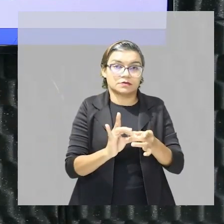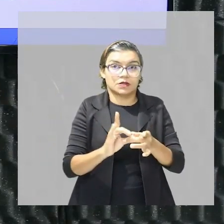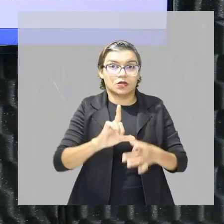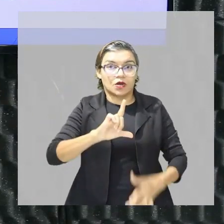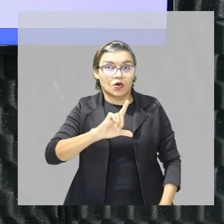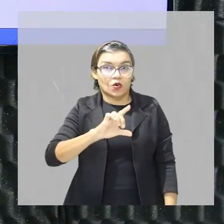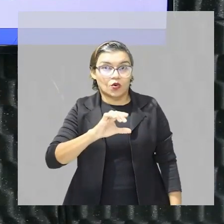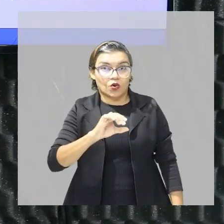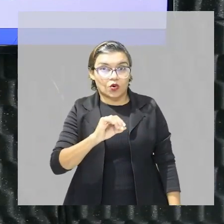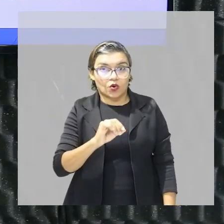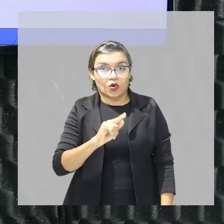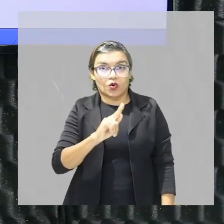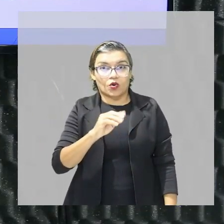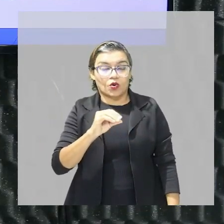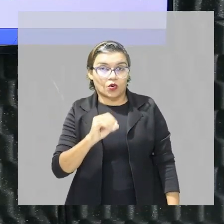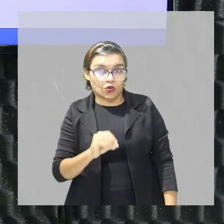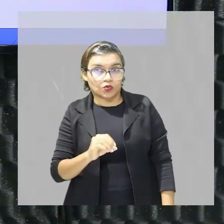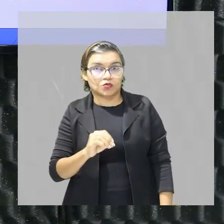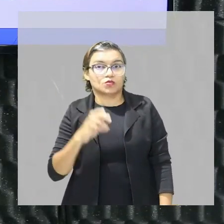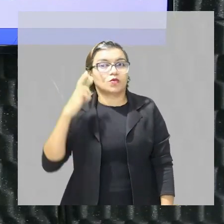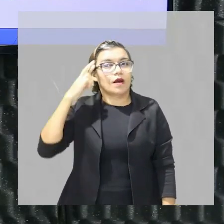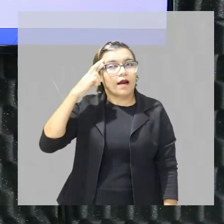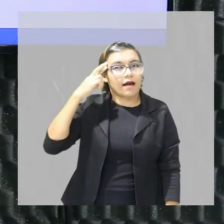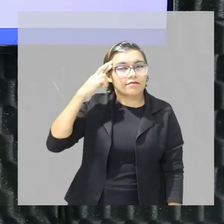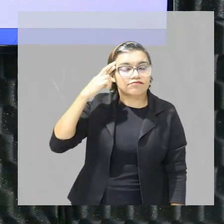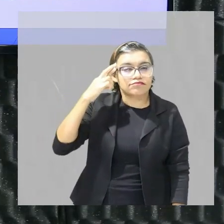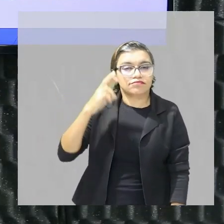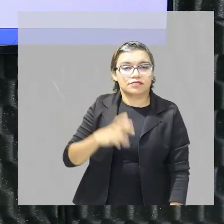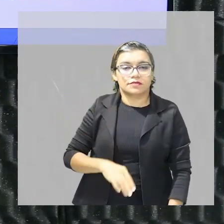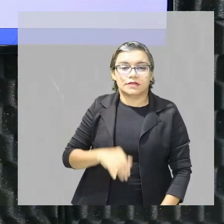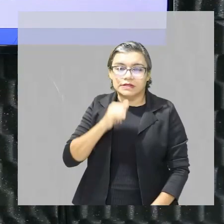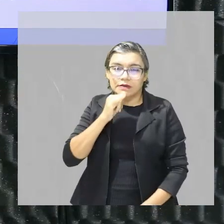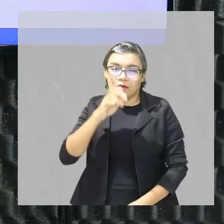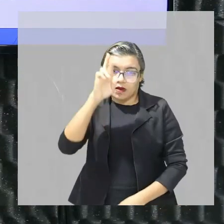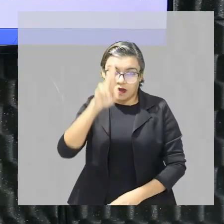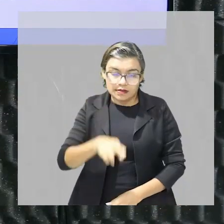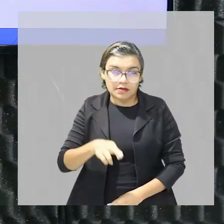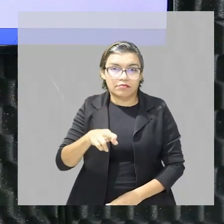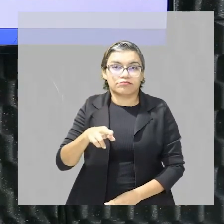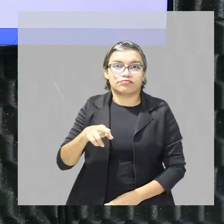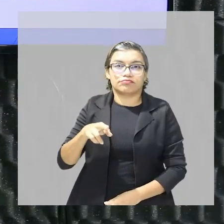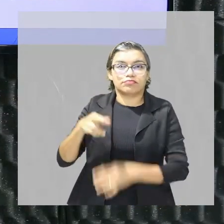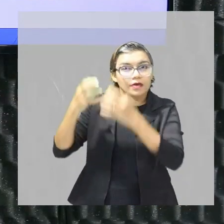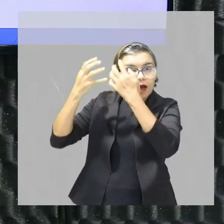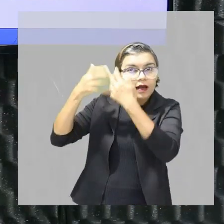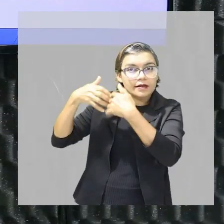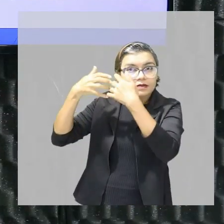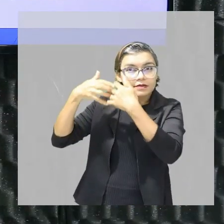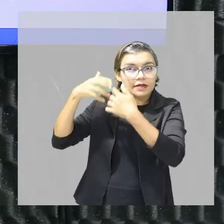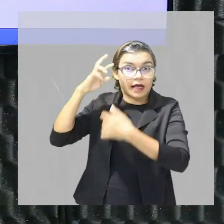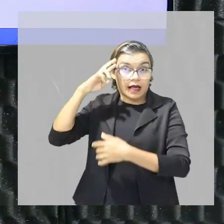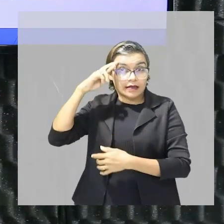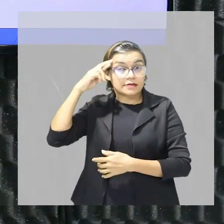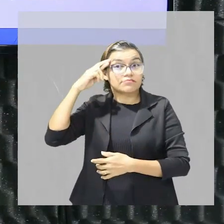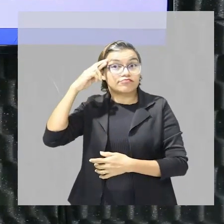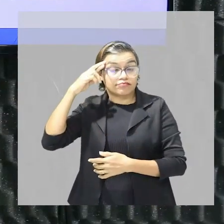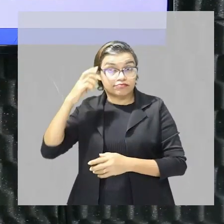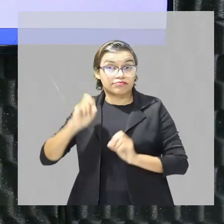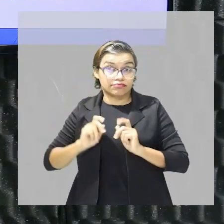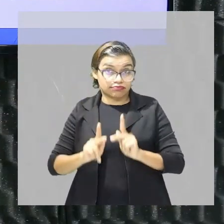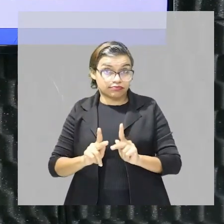razão o conhecimento muito mais ali ele é barato pela racionalidade dentro de um padrão de racionalidade correto